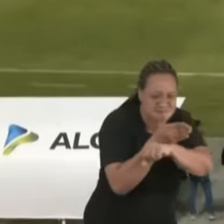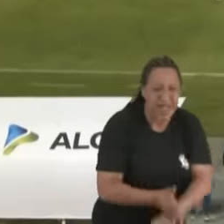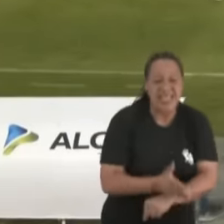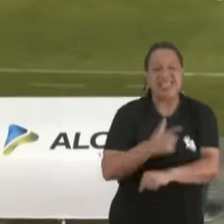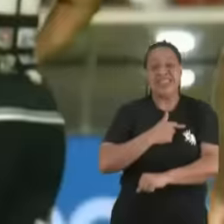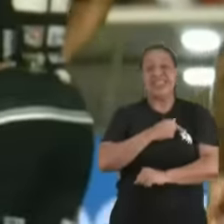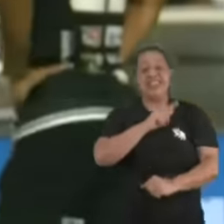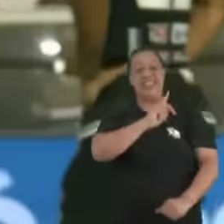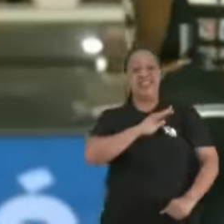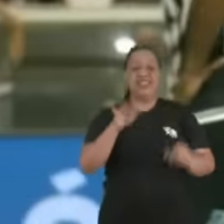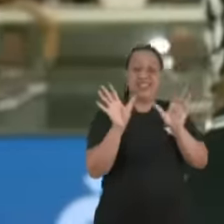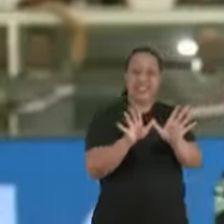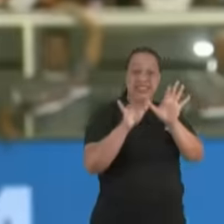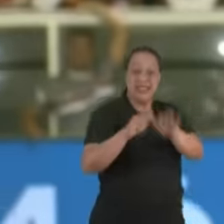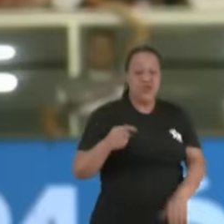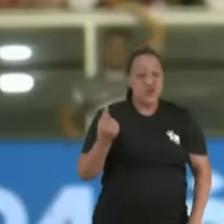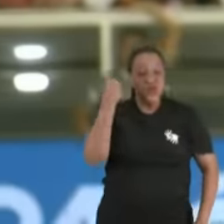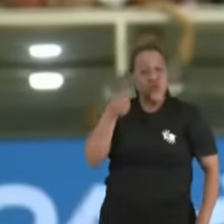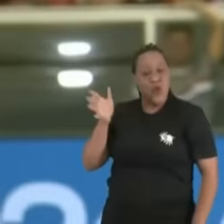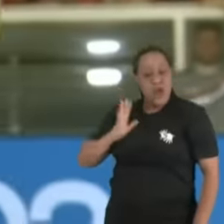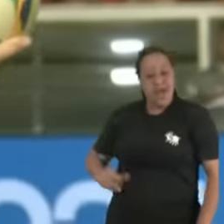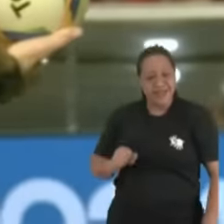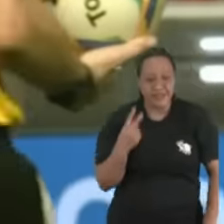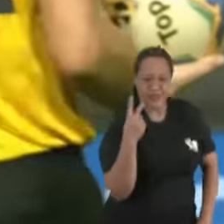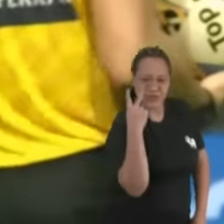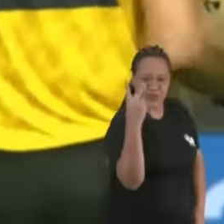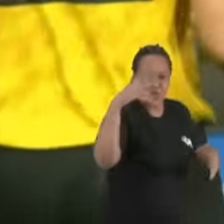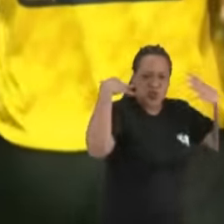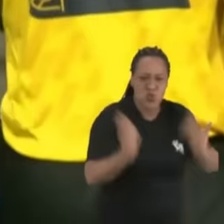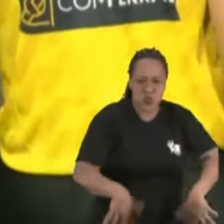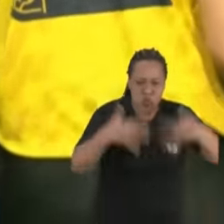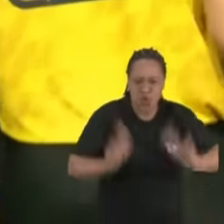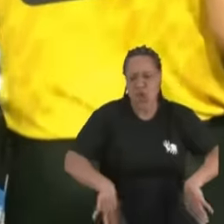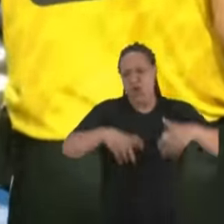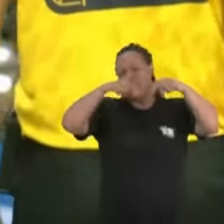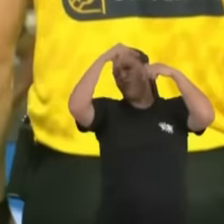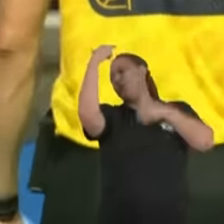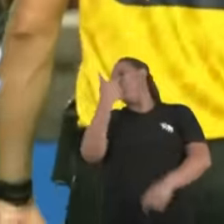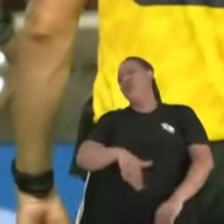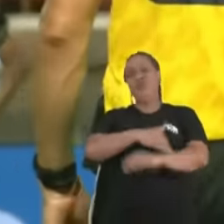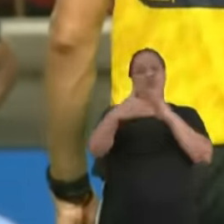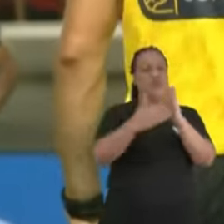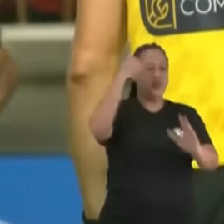Asa 1, eu dizia Alberto Oliveira, pagou o Rony Lobo.